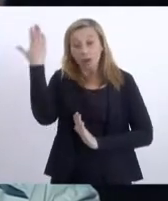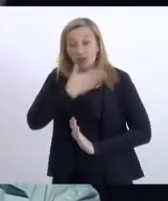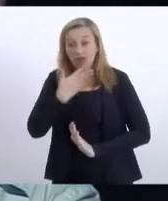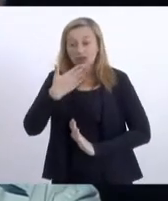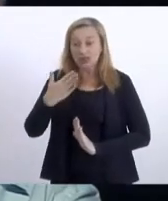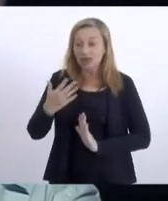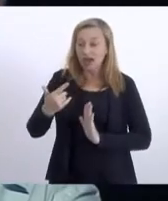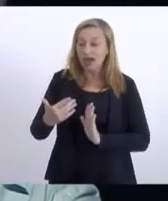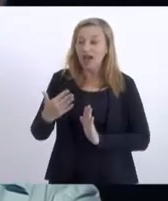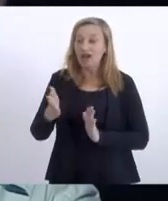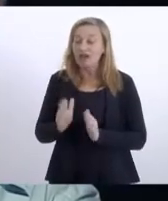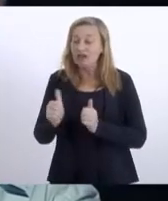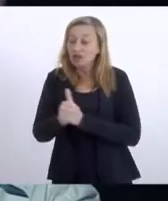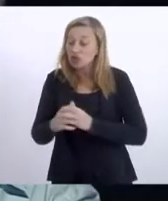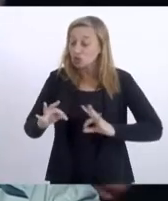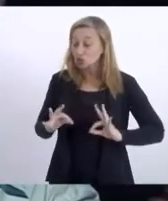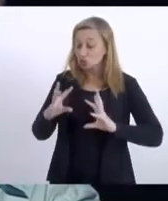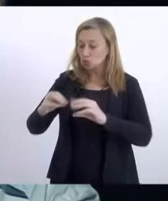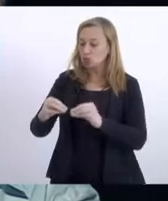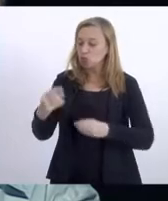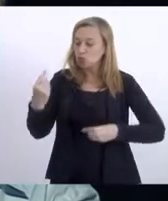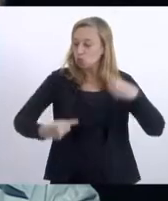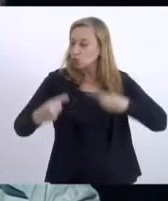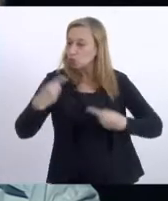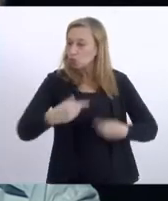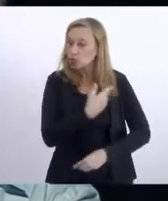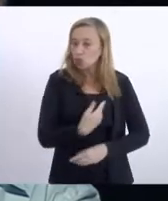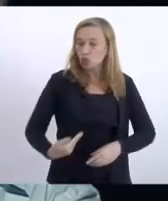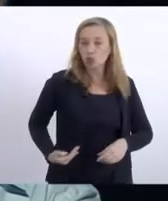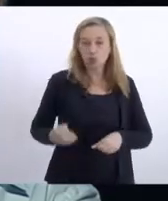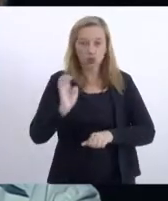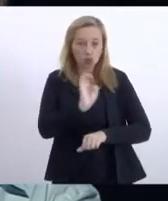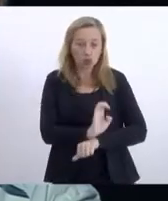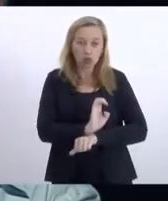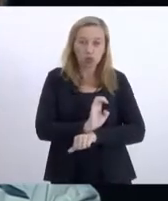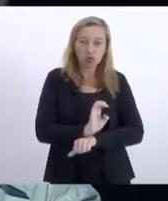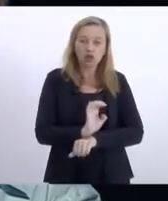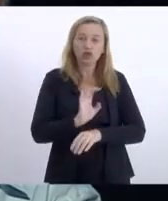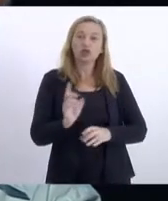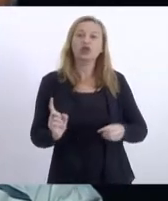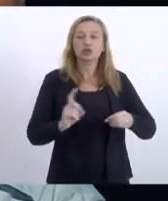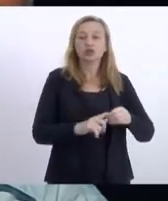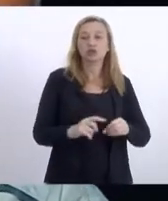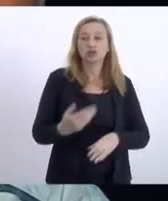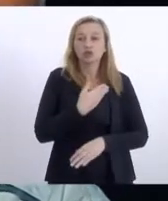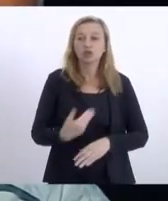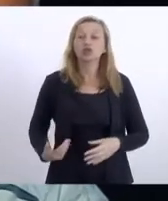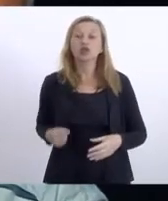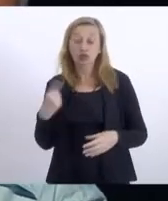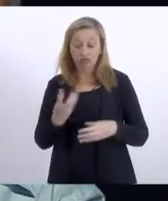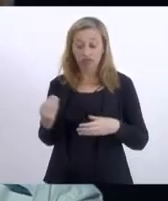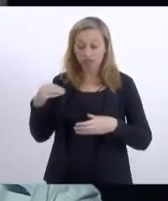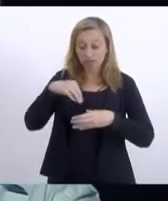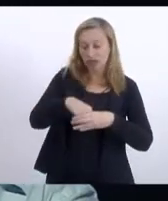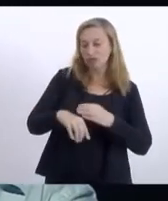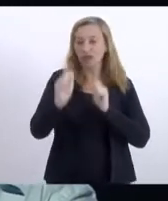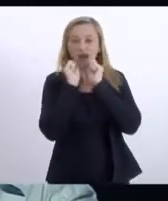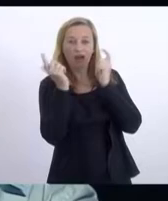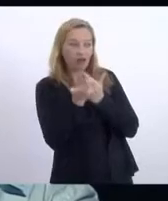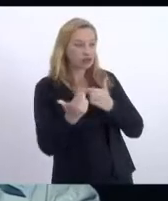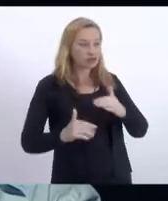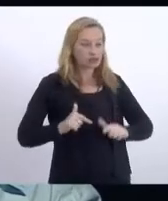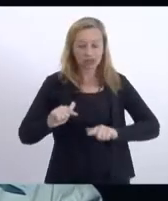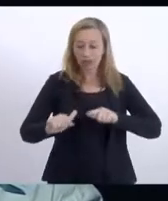frente do tempo, né, nas políticas públicas do Estado, através dos consórcios públicos, nós estamos dentro da LERJ, trabalhando para o